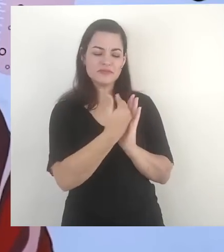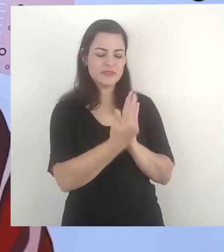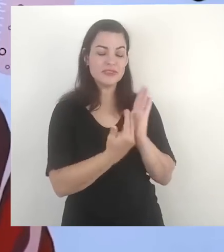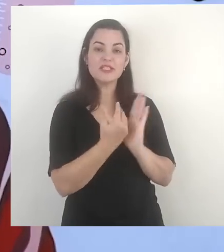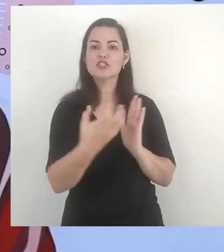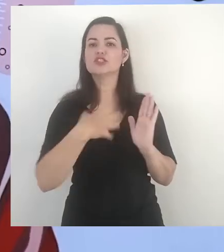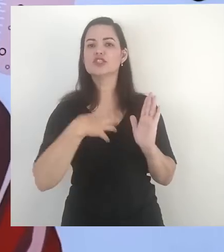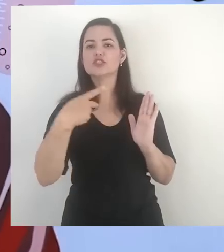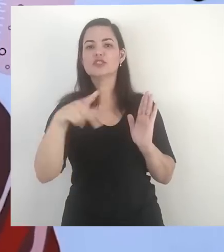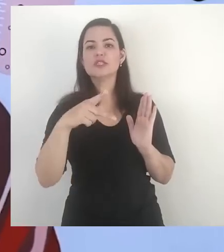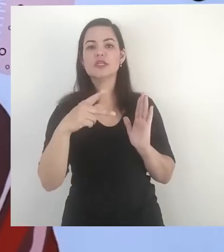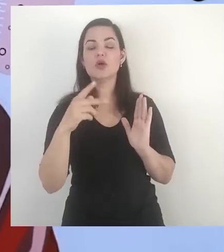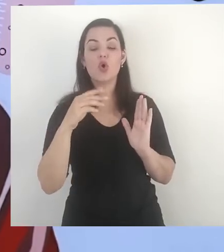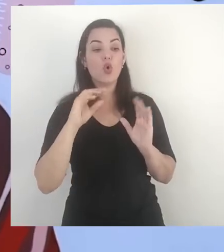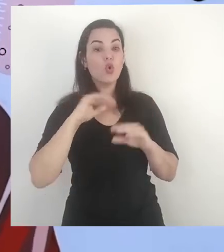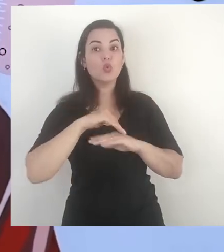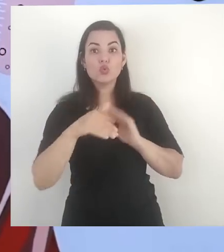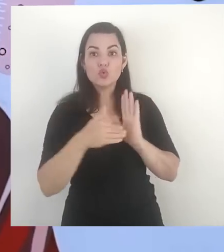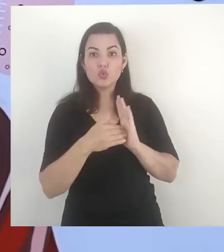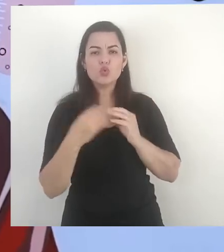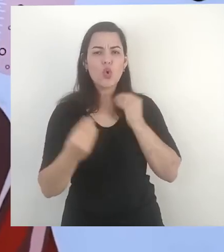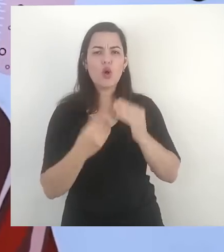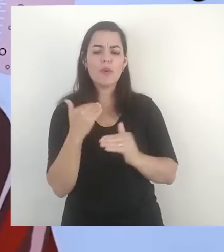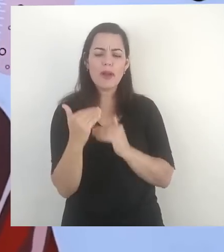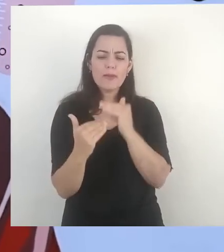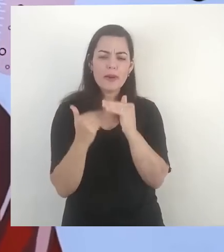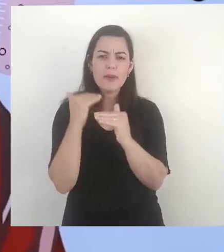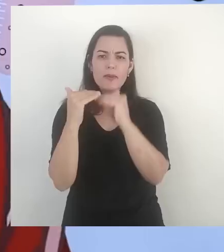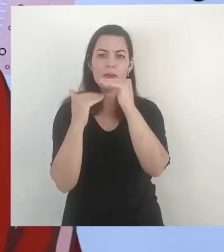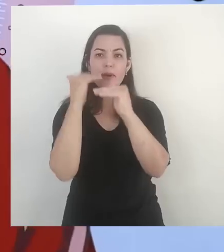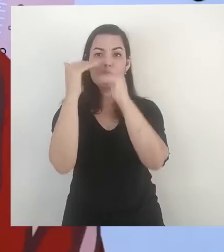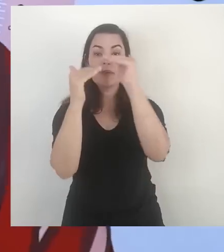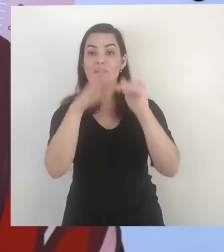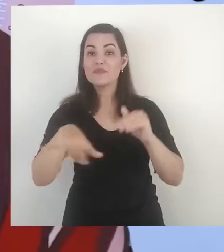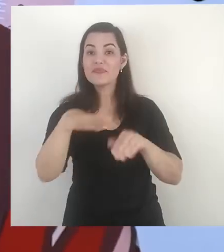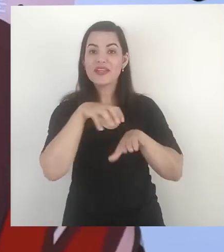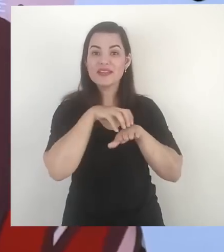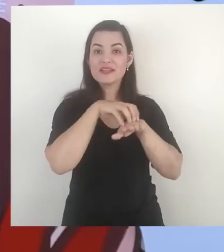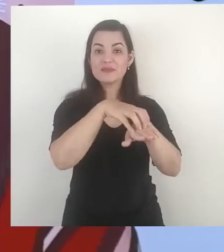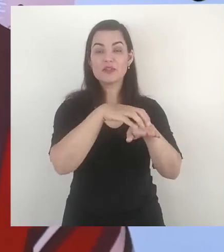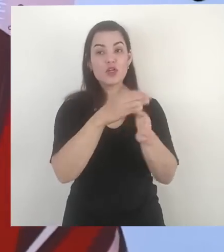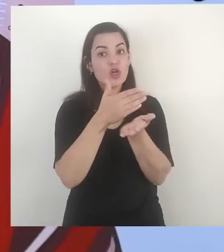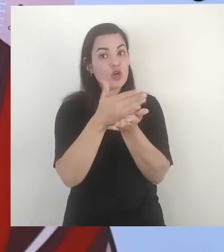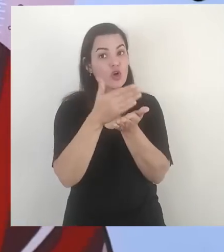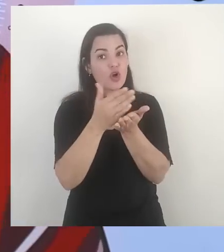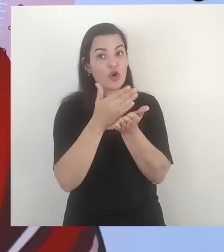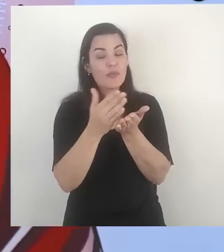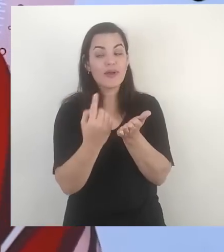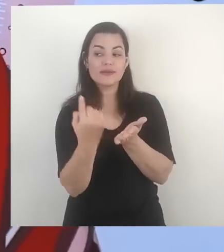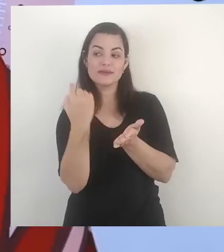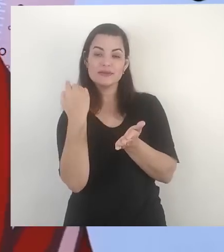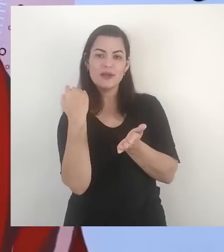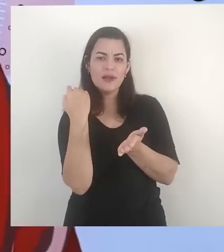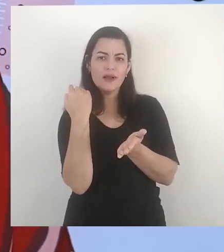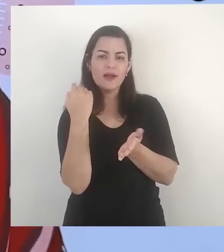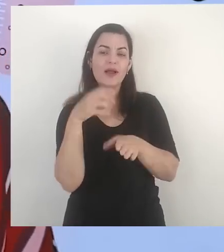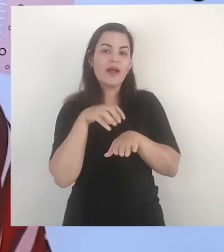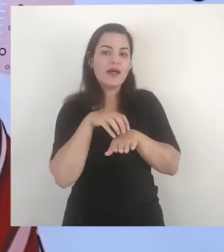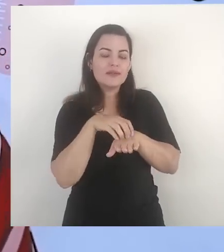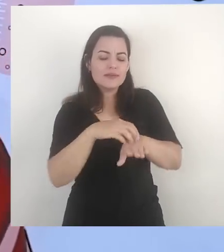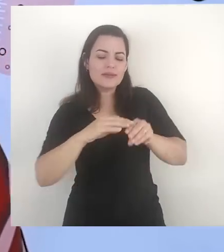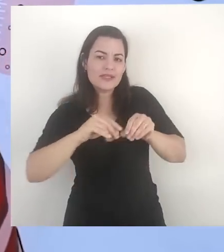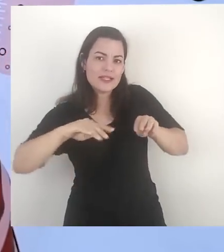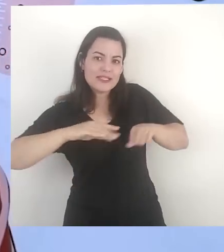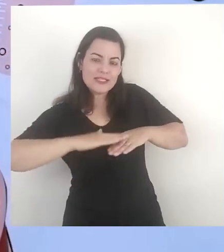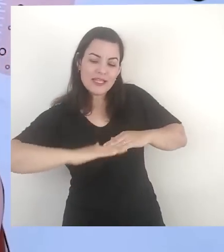que nós tivemos com relação aos meios de transportes, começando lá com os terrestres, passando